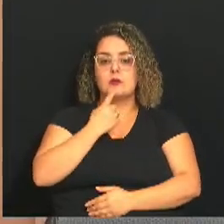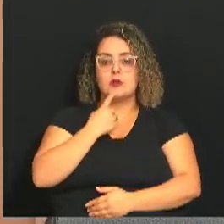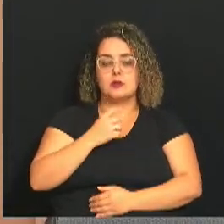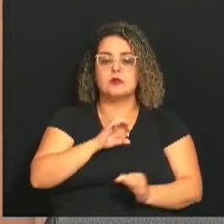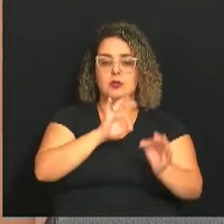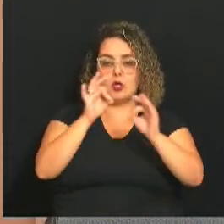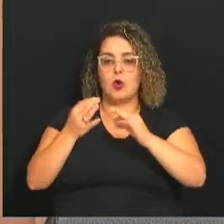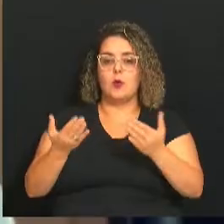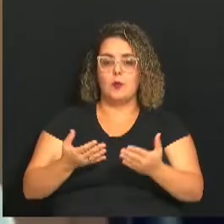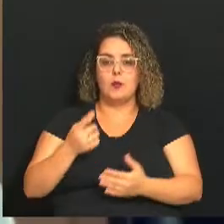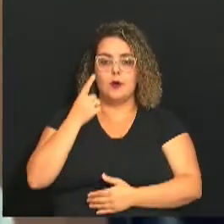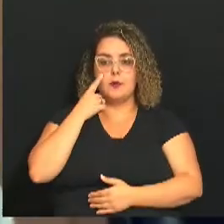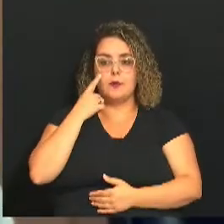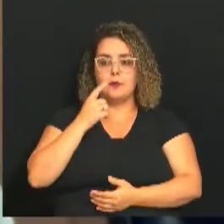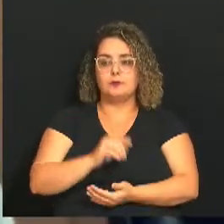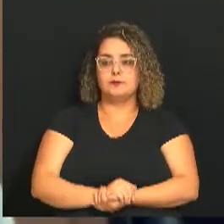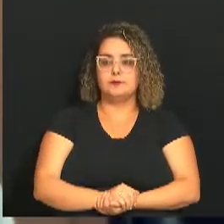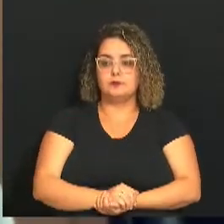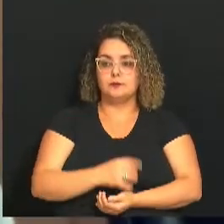reunião.